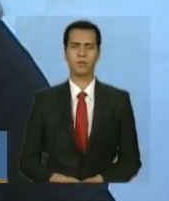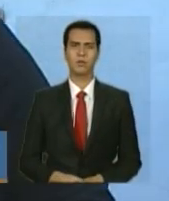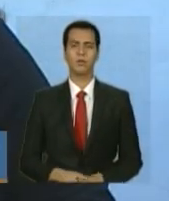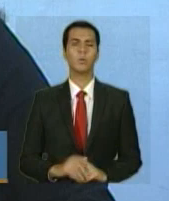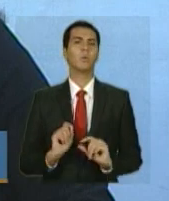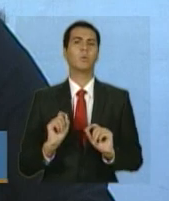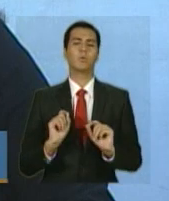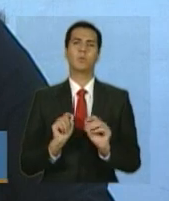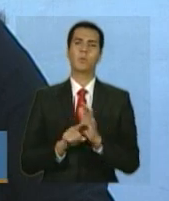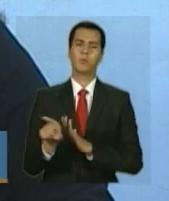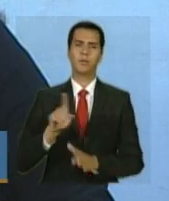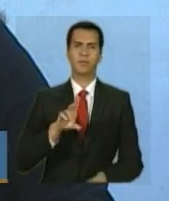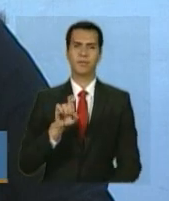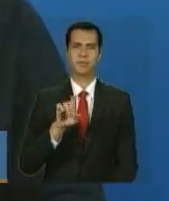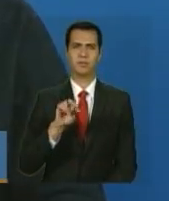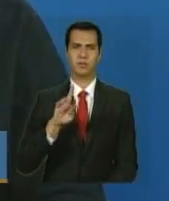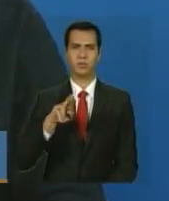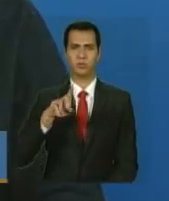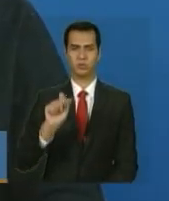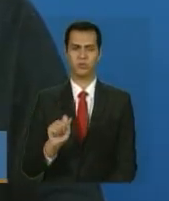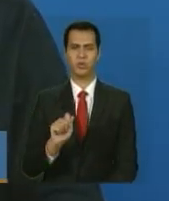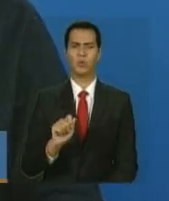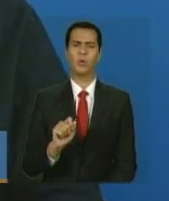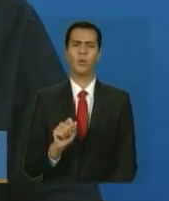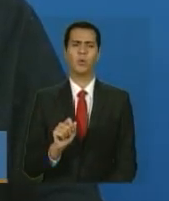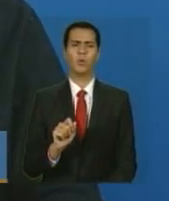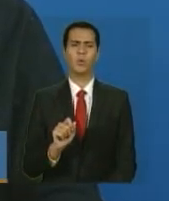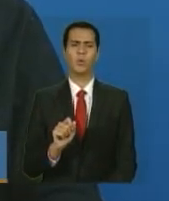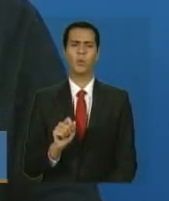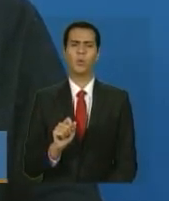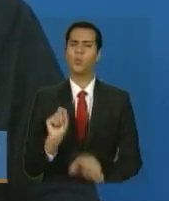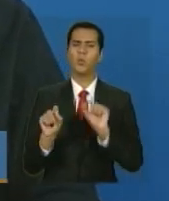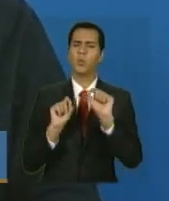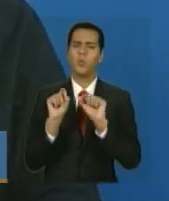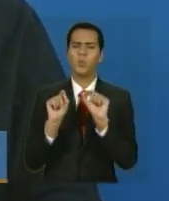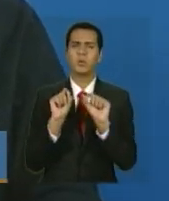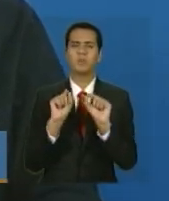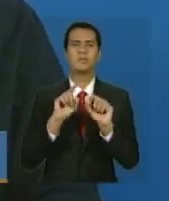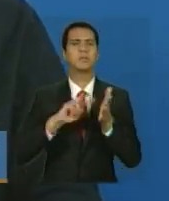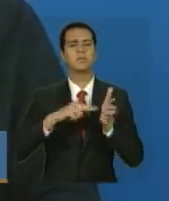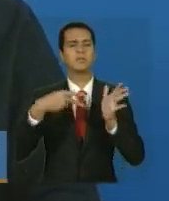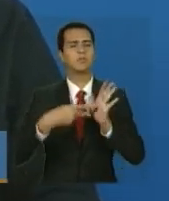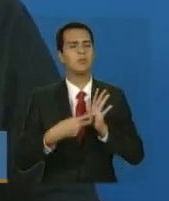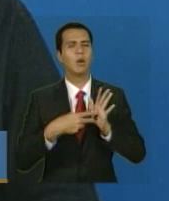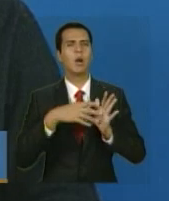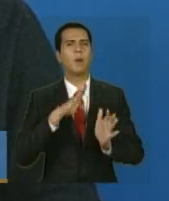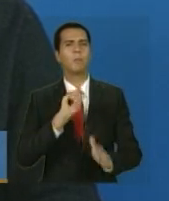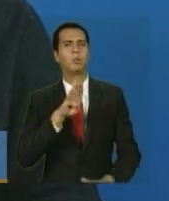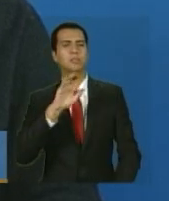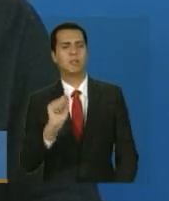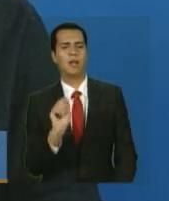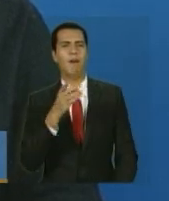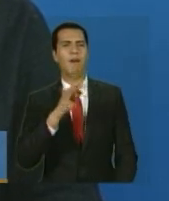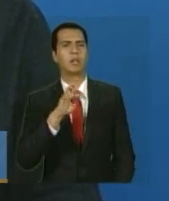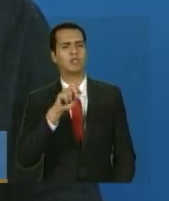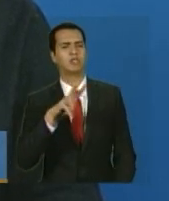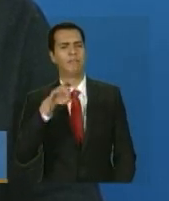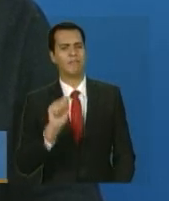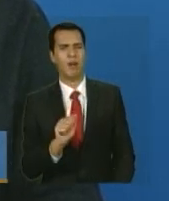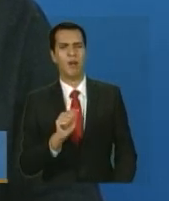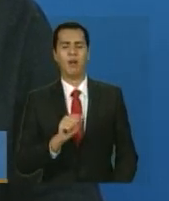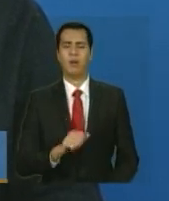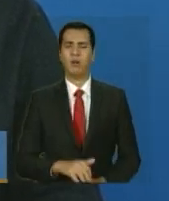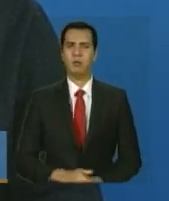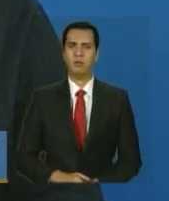exatamente o Buscativa? Bem, também o secretário Tiago falou disso muito bem, Renata.